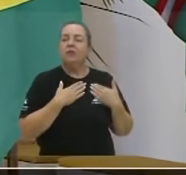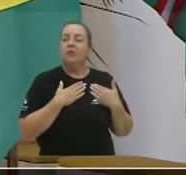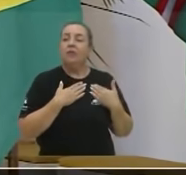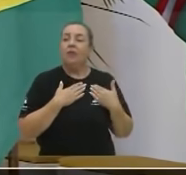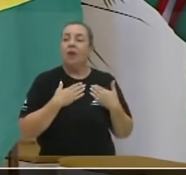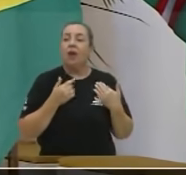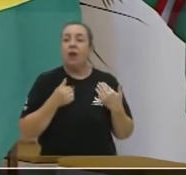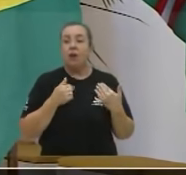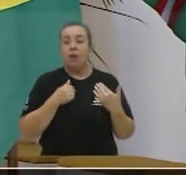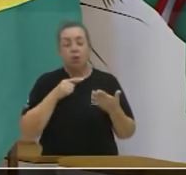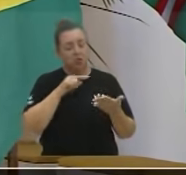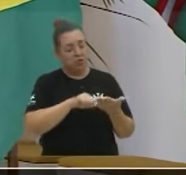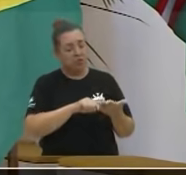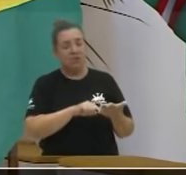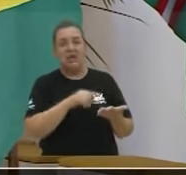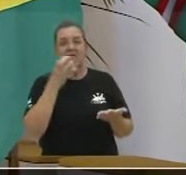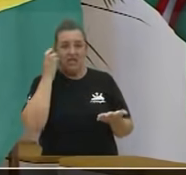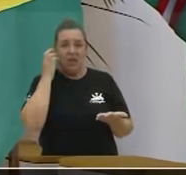meu celular,